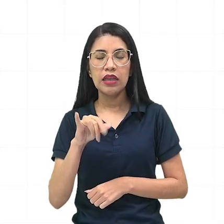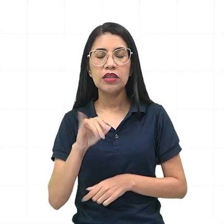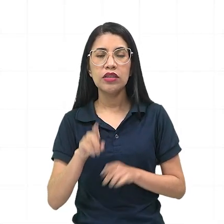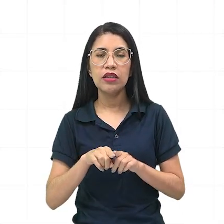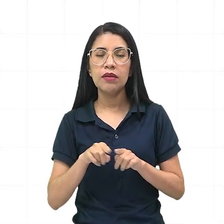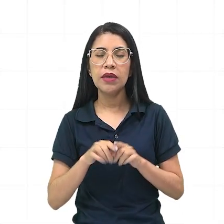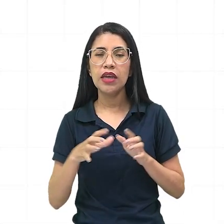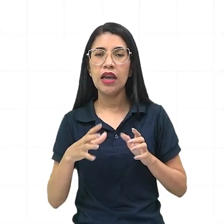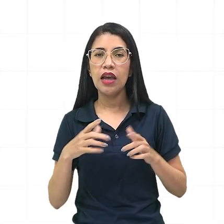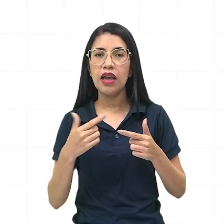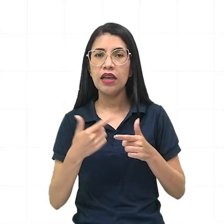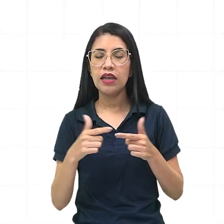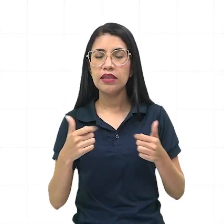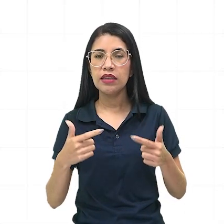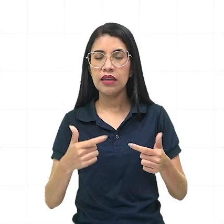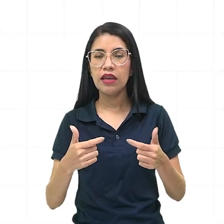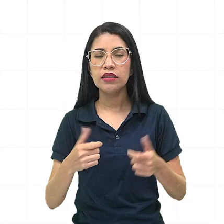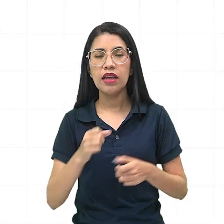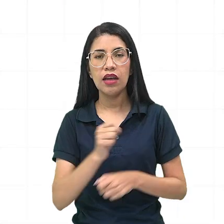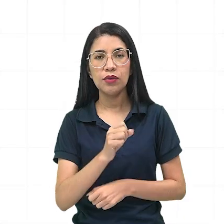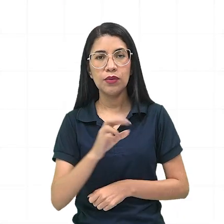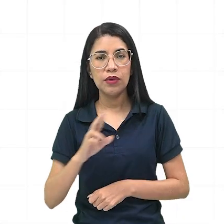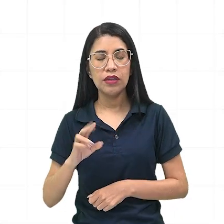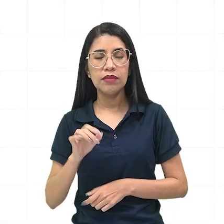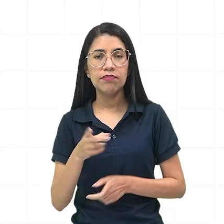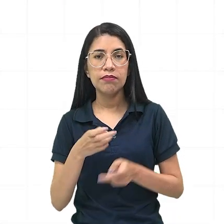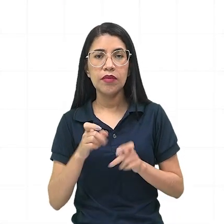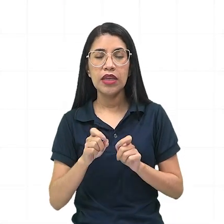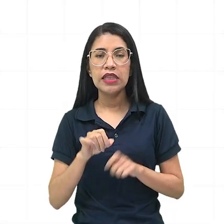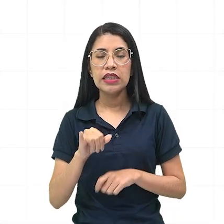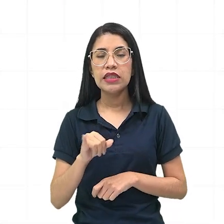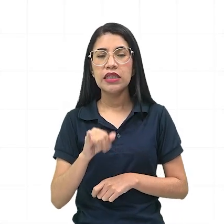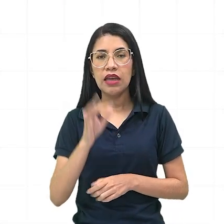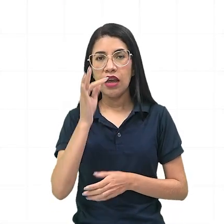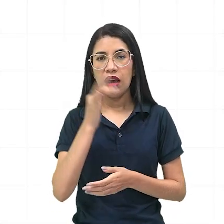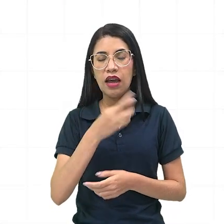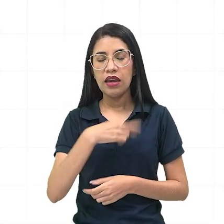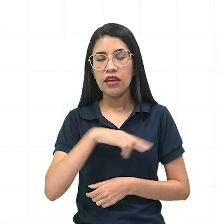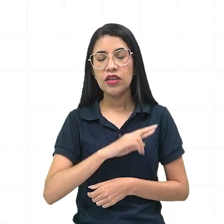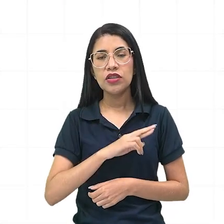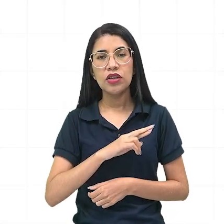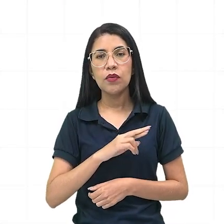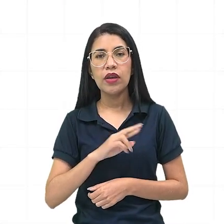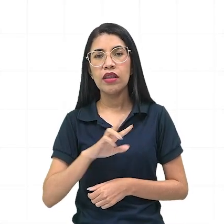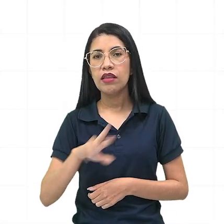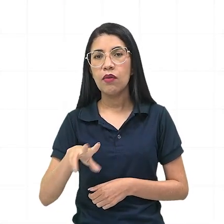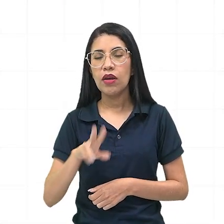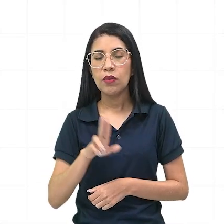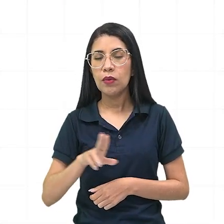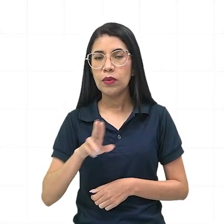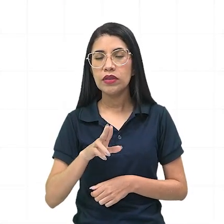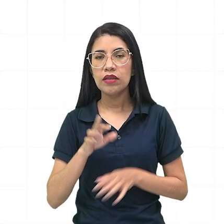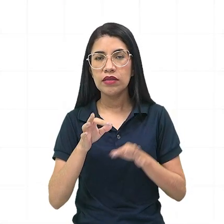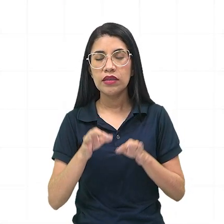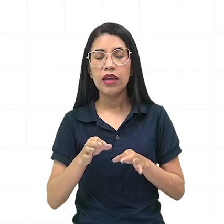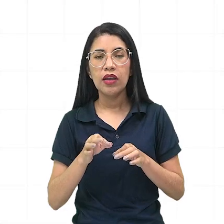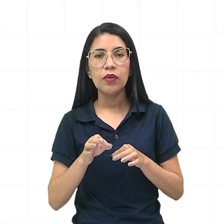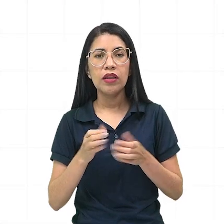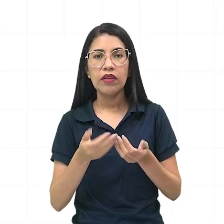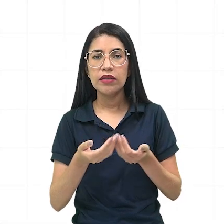Médio. Esses conflitos mostram que, quando mal utilizada, a religião pode ser um fator de divisão em vez de união,